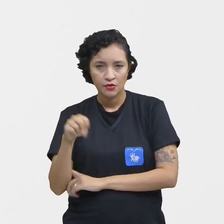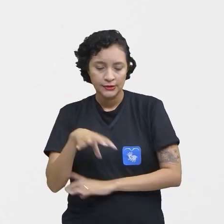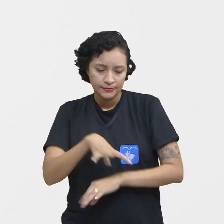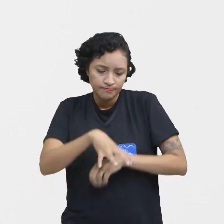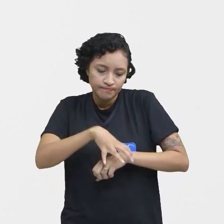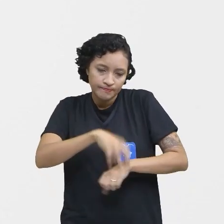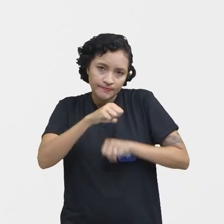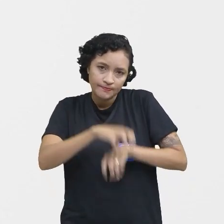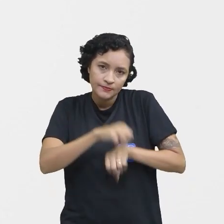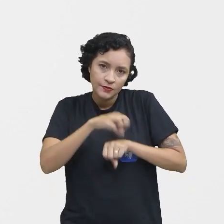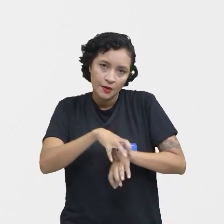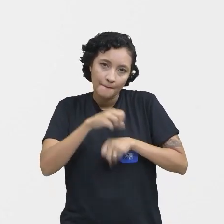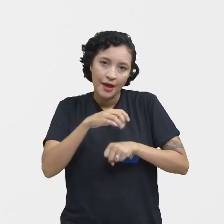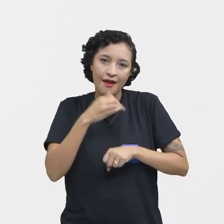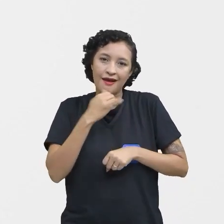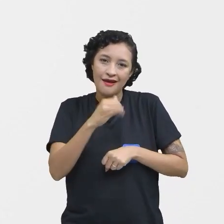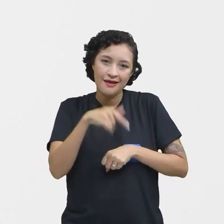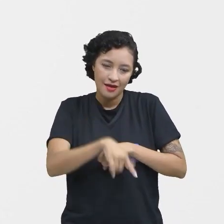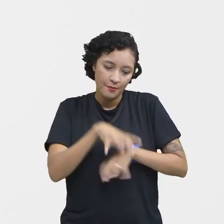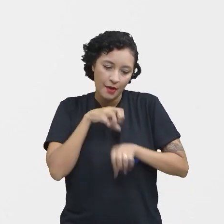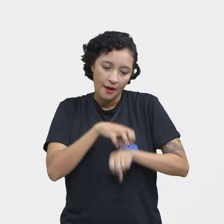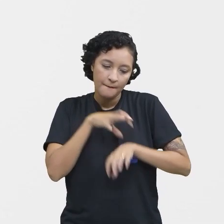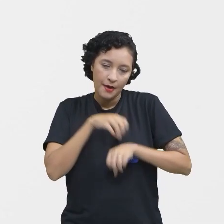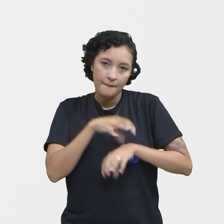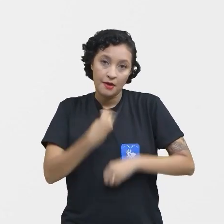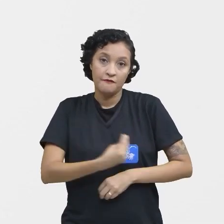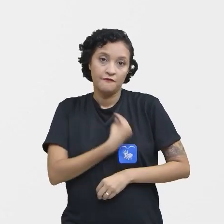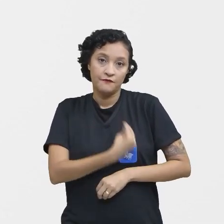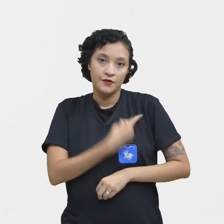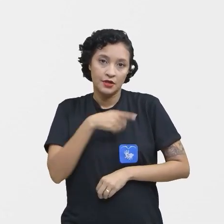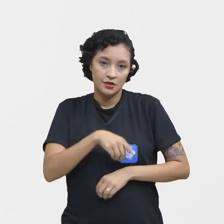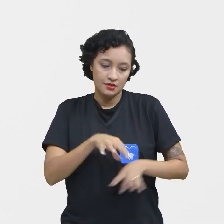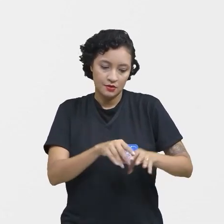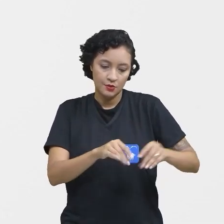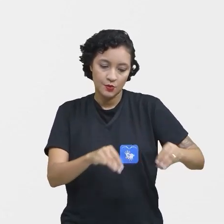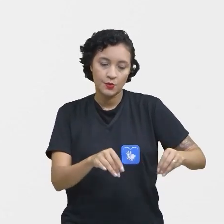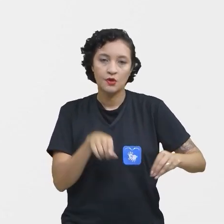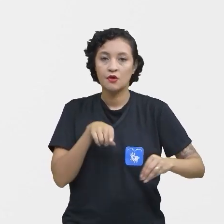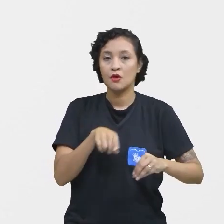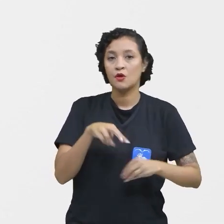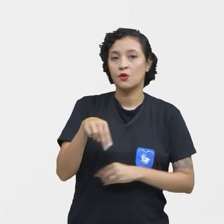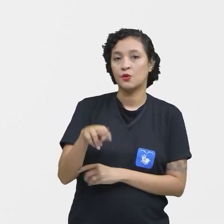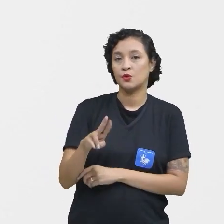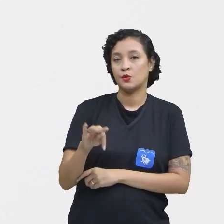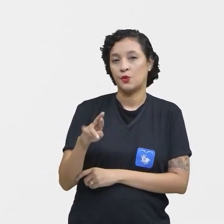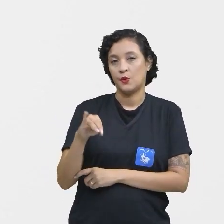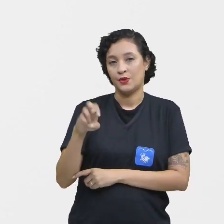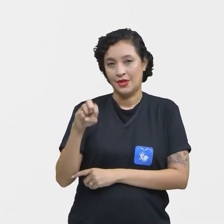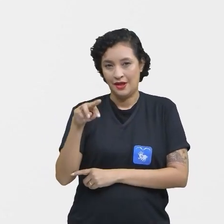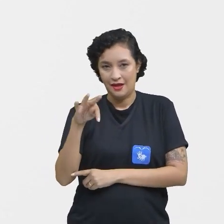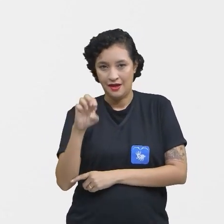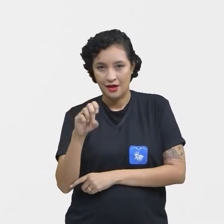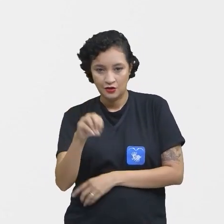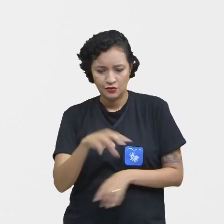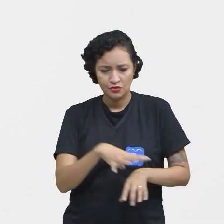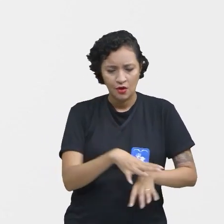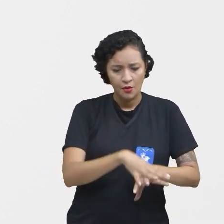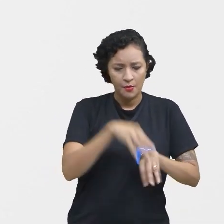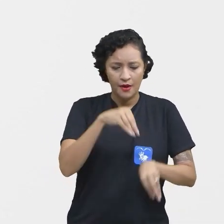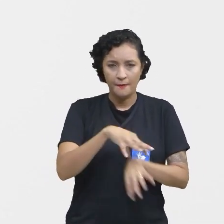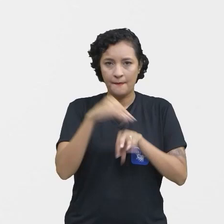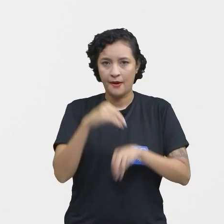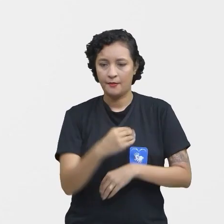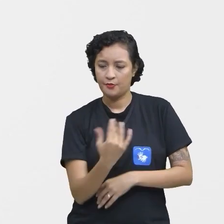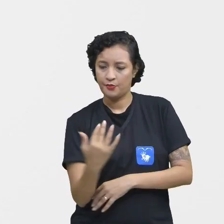solo. Quando o animal se alimenta de um vegetal, a energia e os nutrientes são transferidos para ele. Então, os animais que